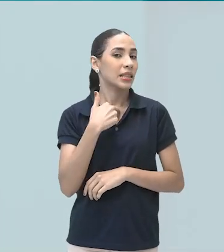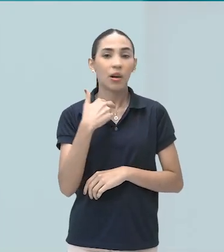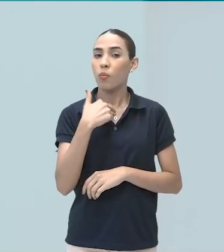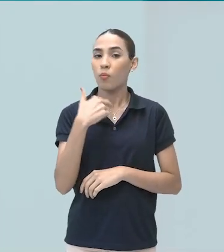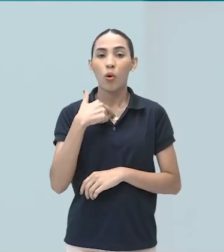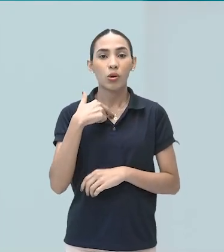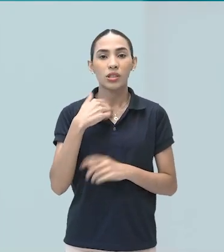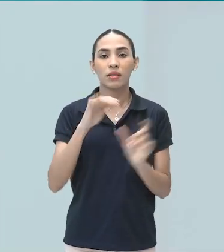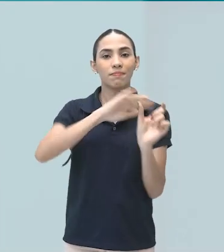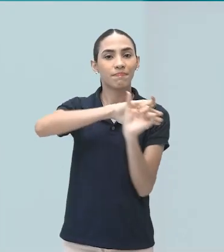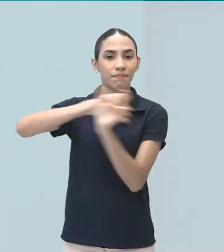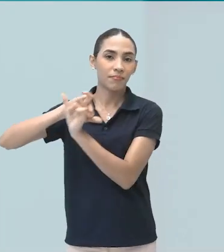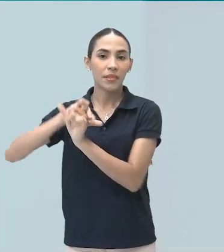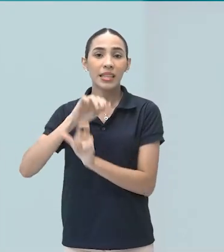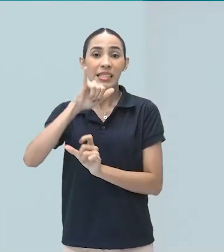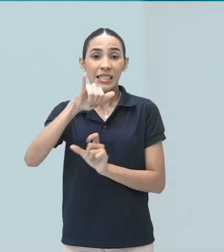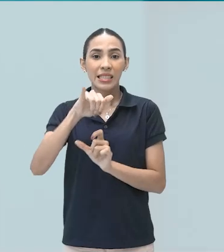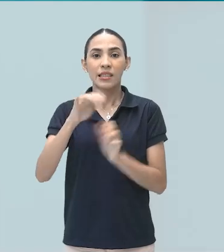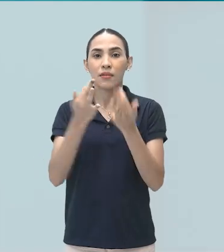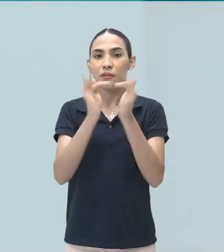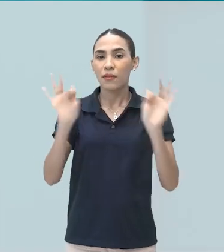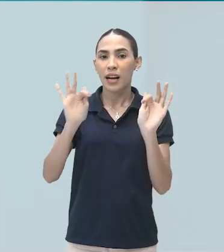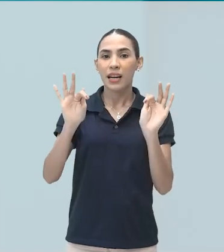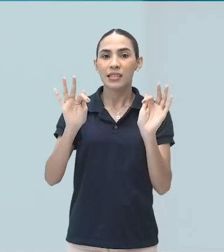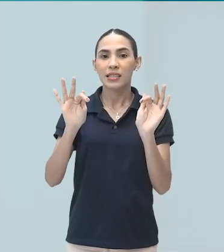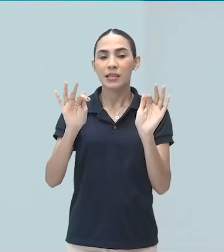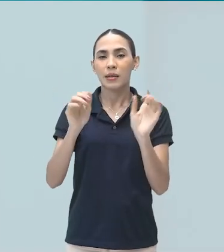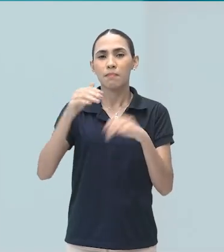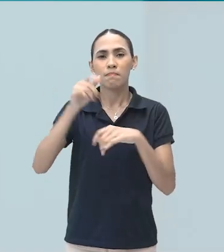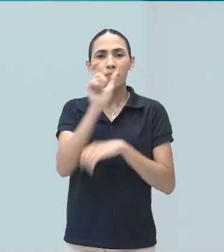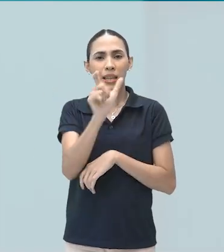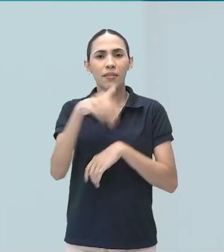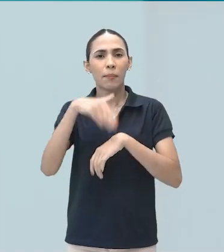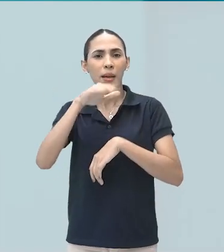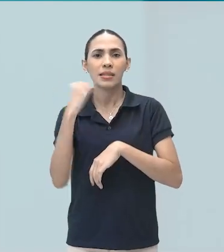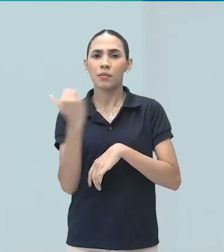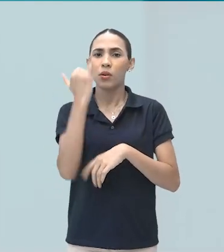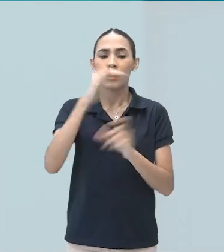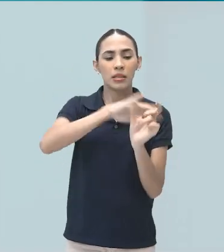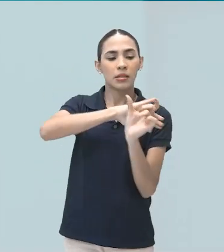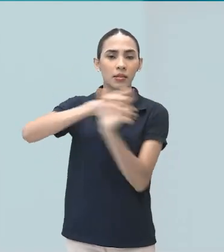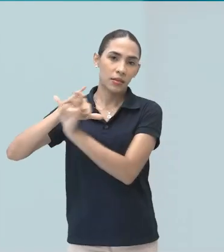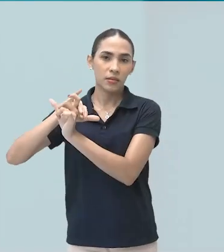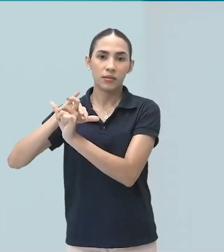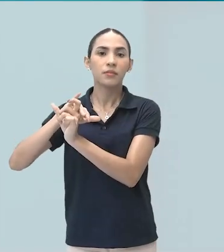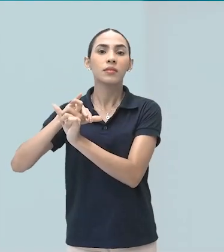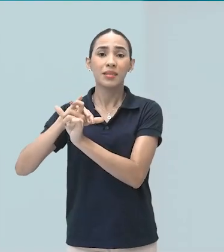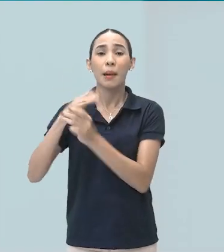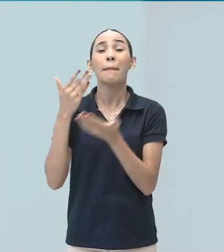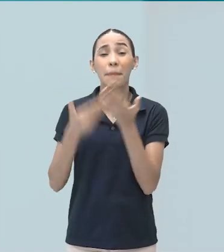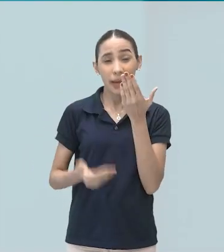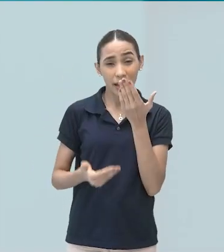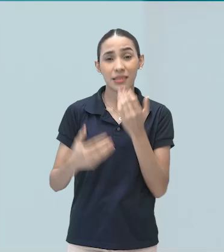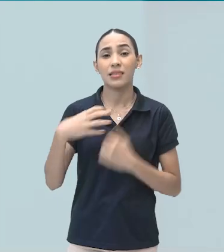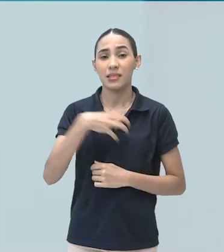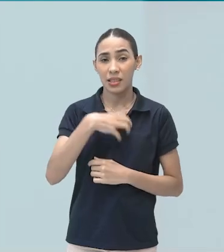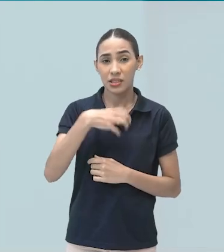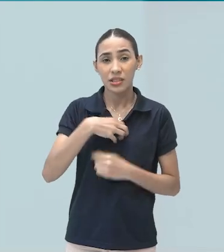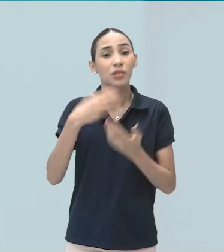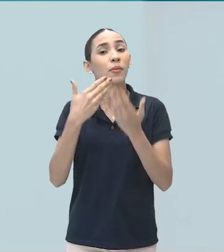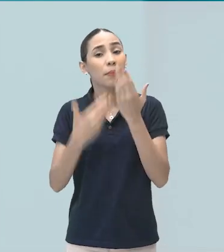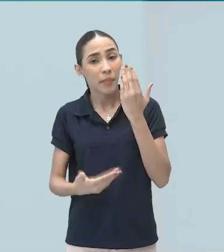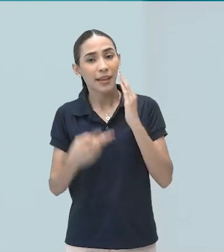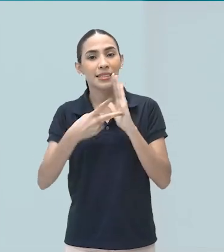ser retirada. Se você retira o núcleo de um sujeito, o que irá acontecer? O enunciado perde sentido,